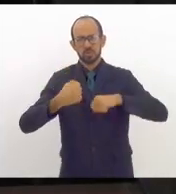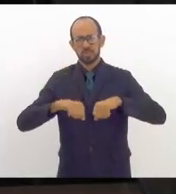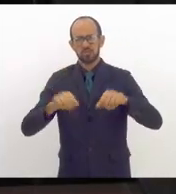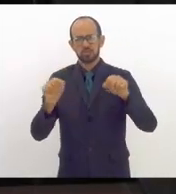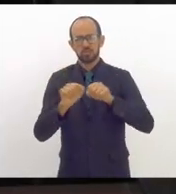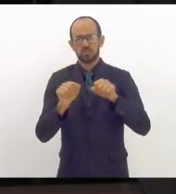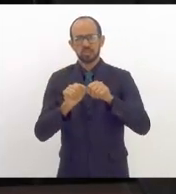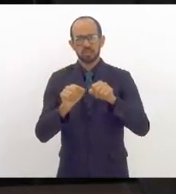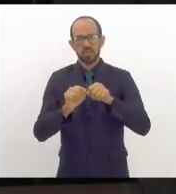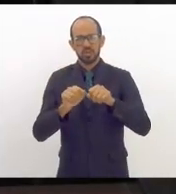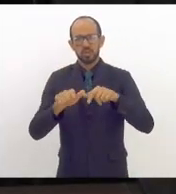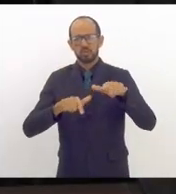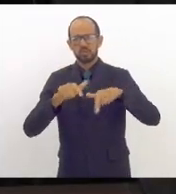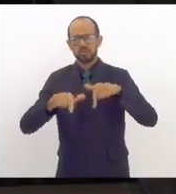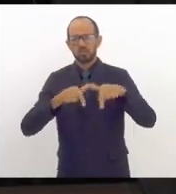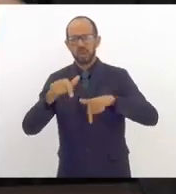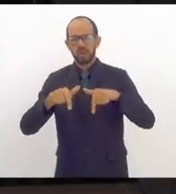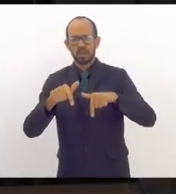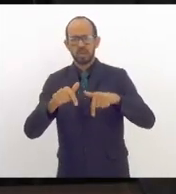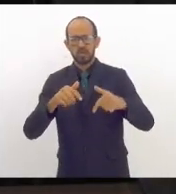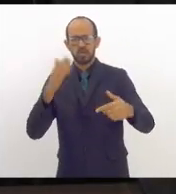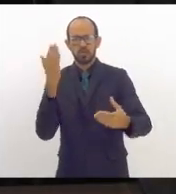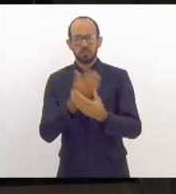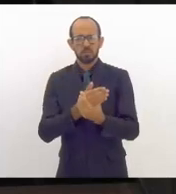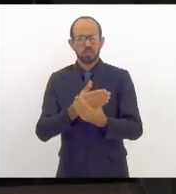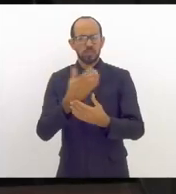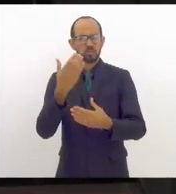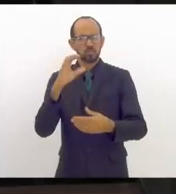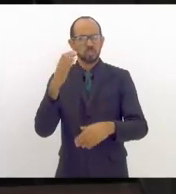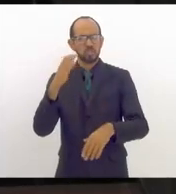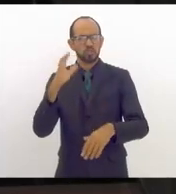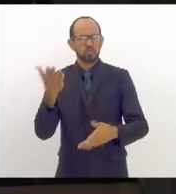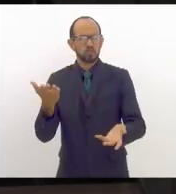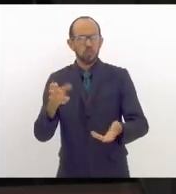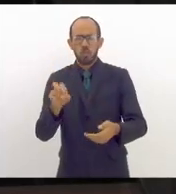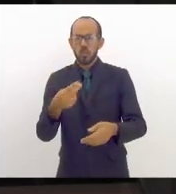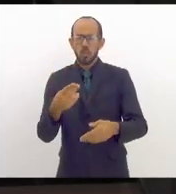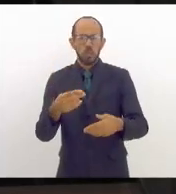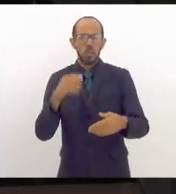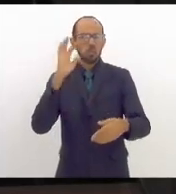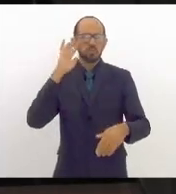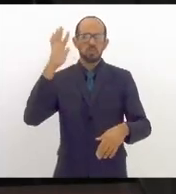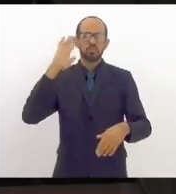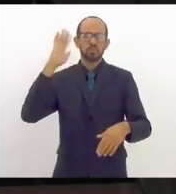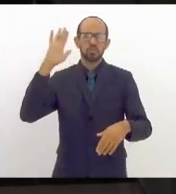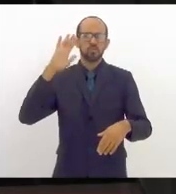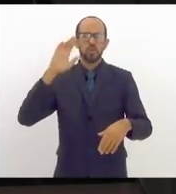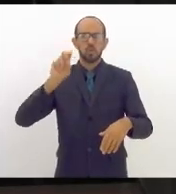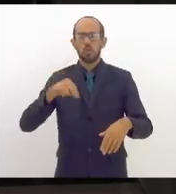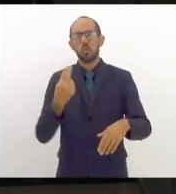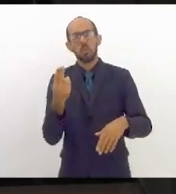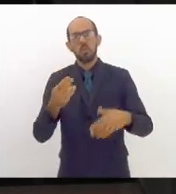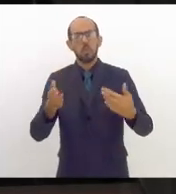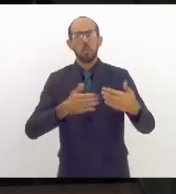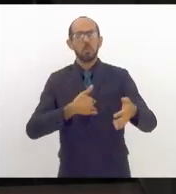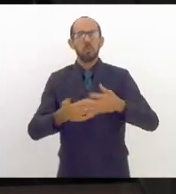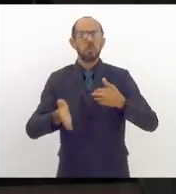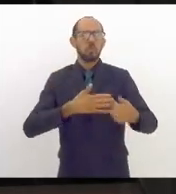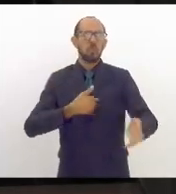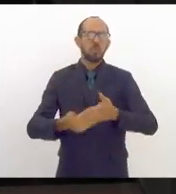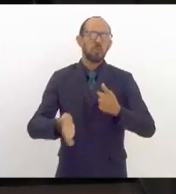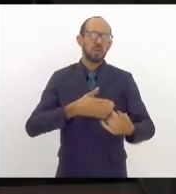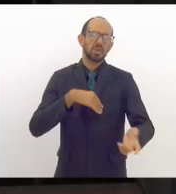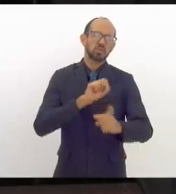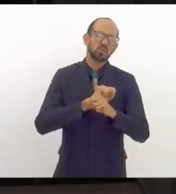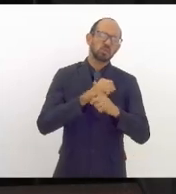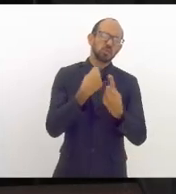ao trabalhar um processo científico ou não científico filosófico ou não filosófico sociológico